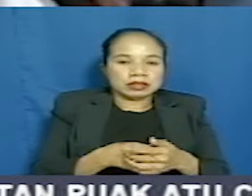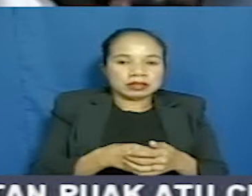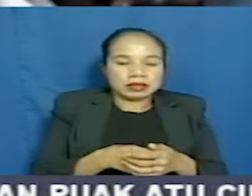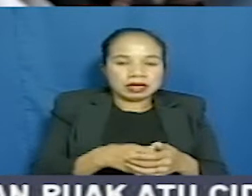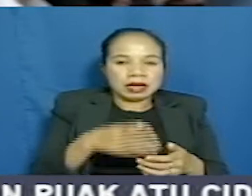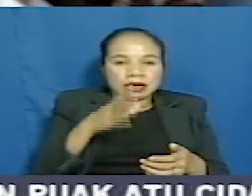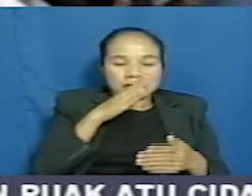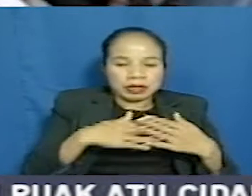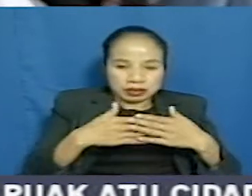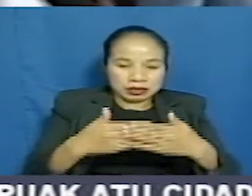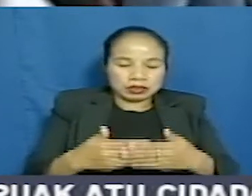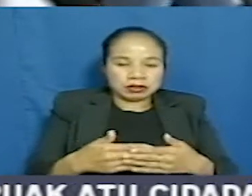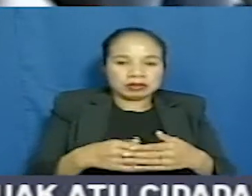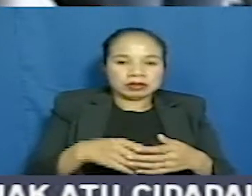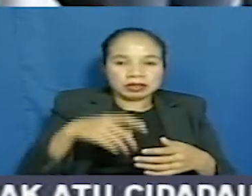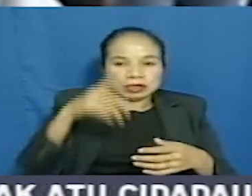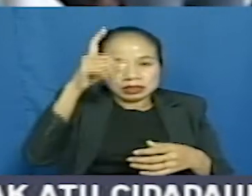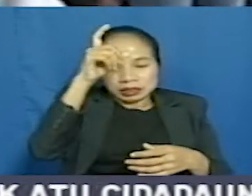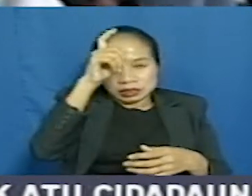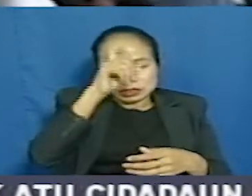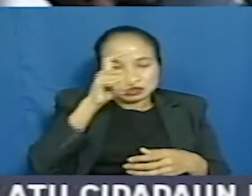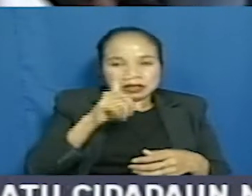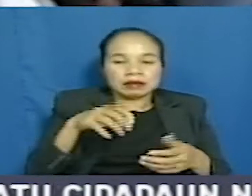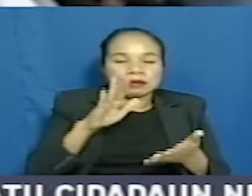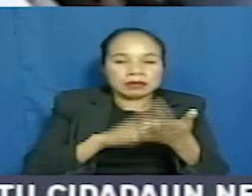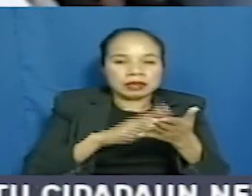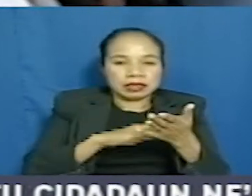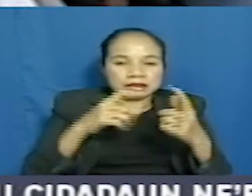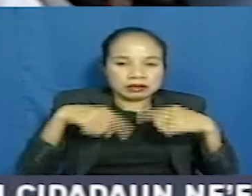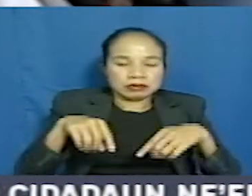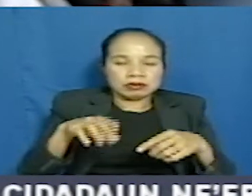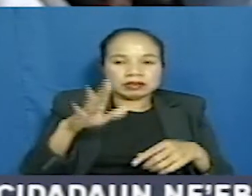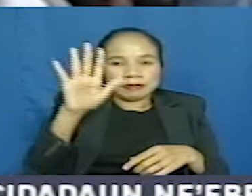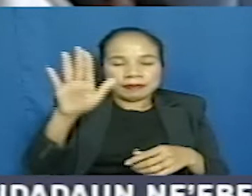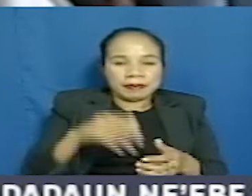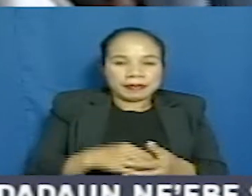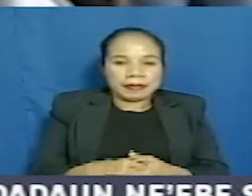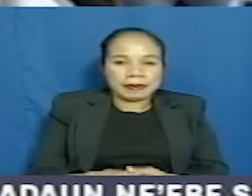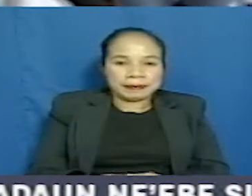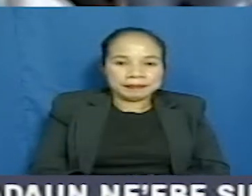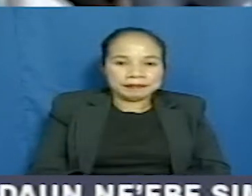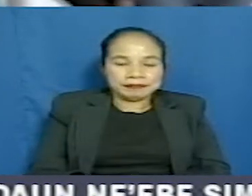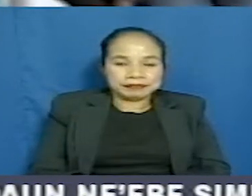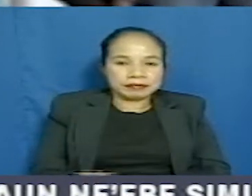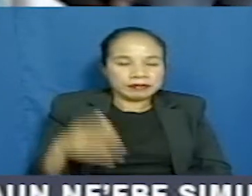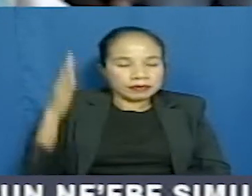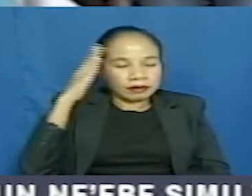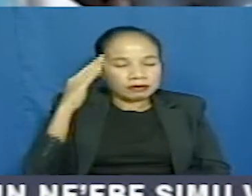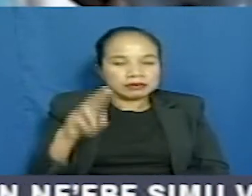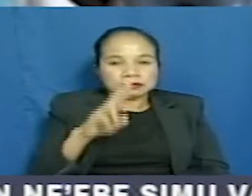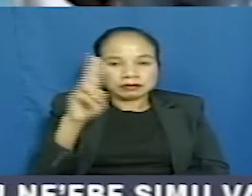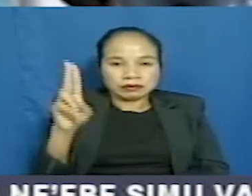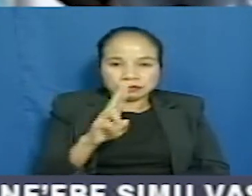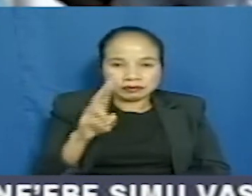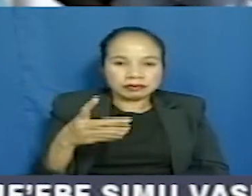to iha sira iha idadi ne beke ba escola tinan lima. Reforma idane nia sentido makne atu investe